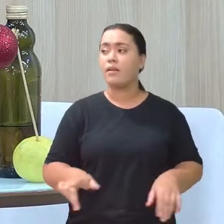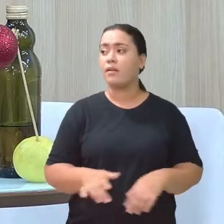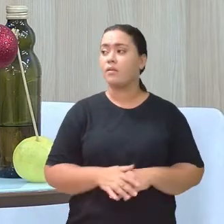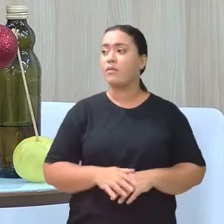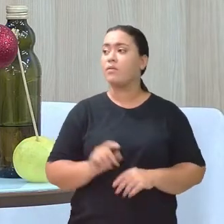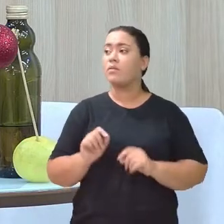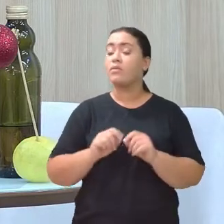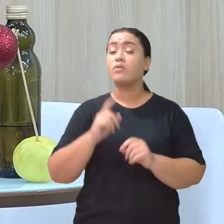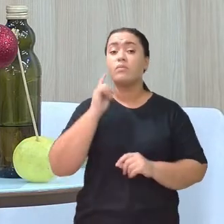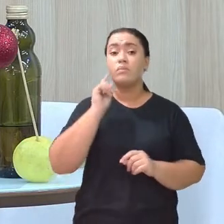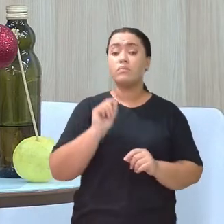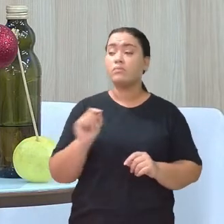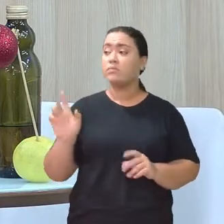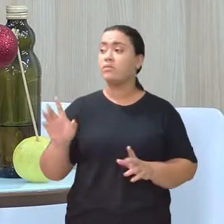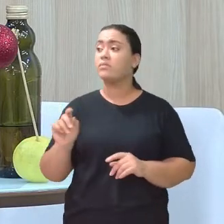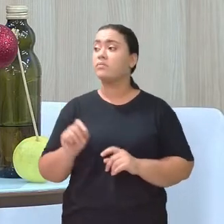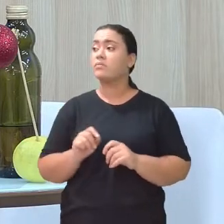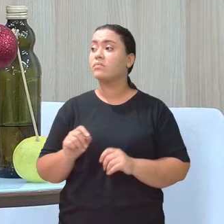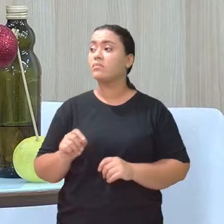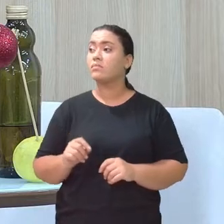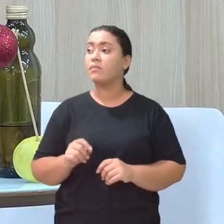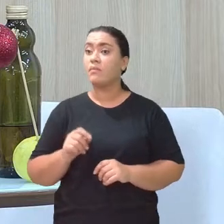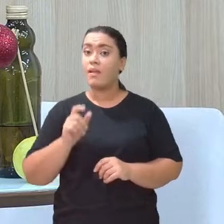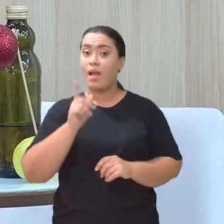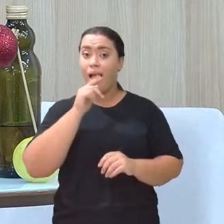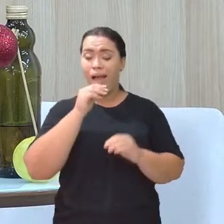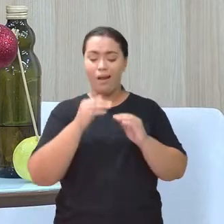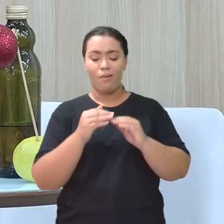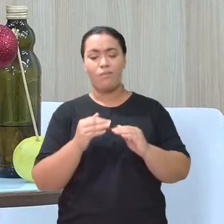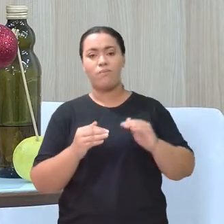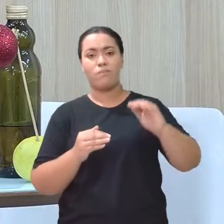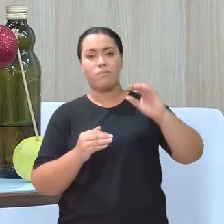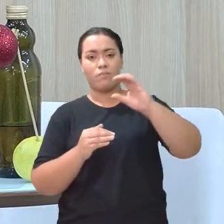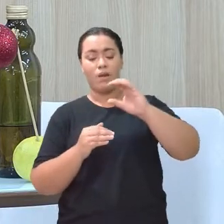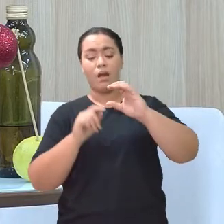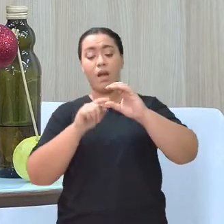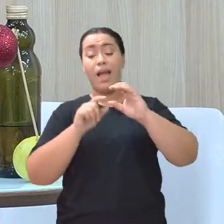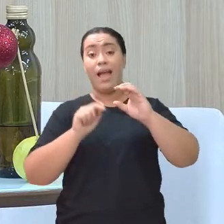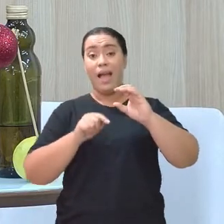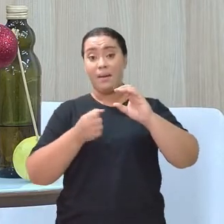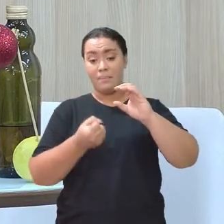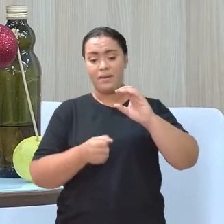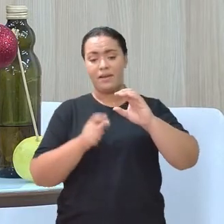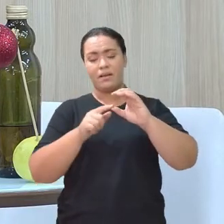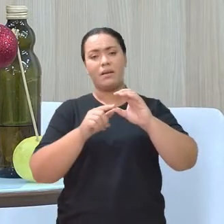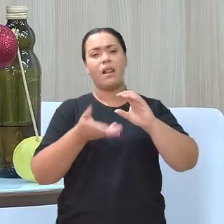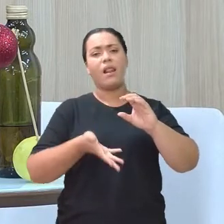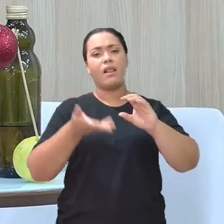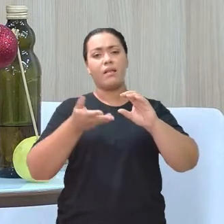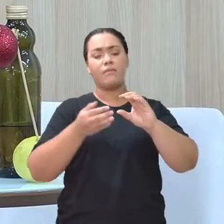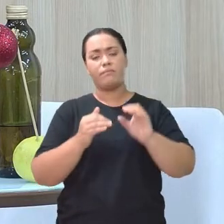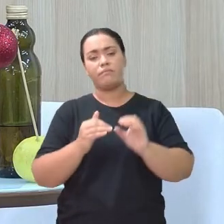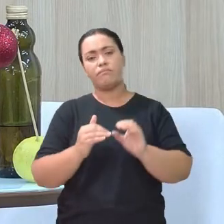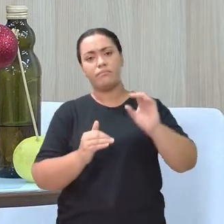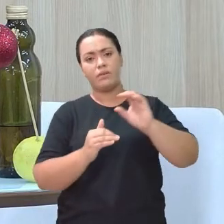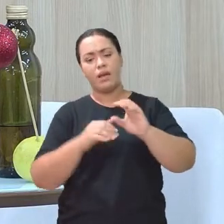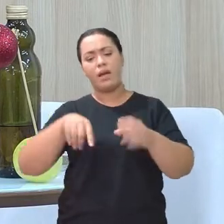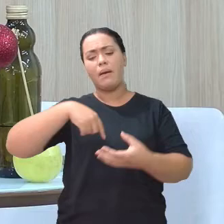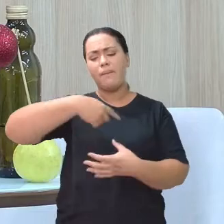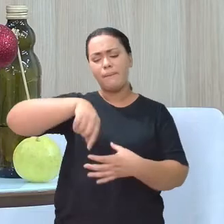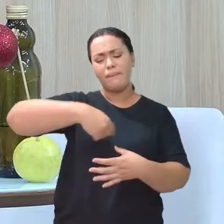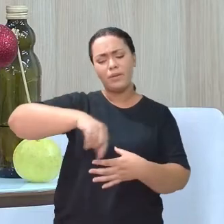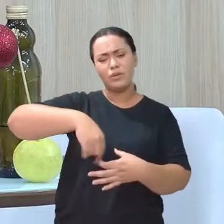em colocar aqui, ele já subiu, porque ele é menos denso que a água, né? E aqui eu misturo de